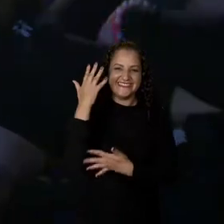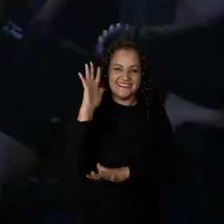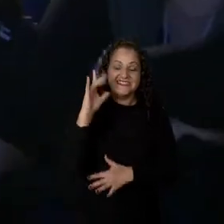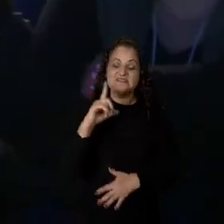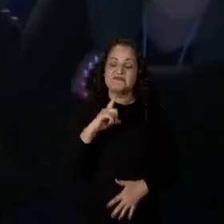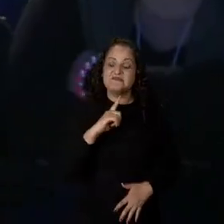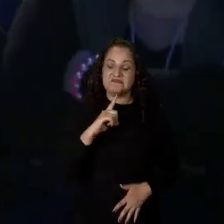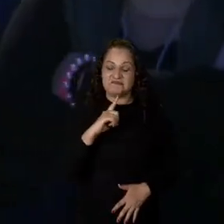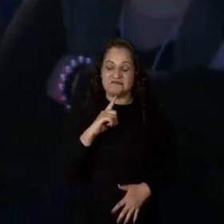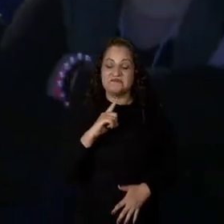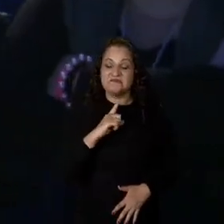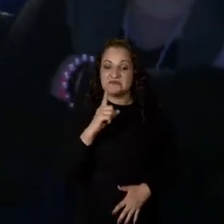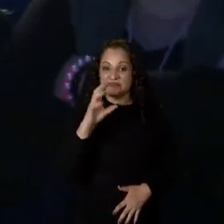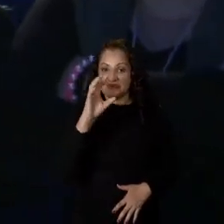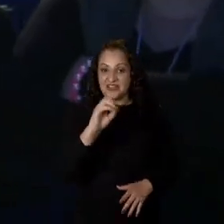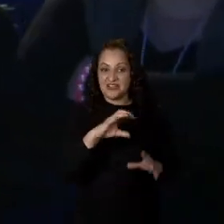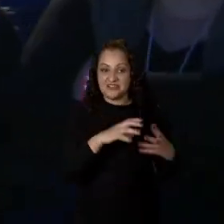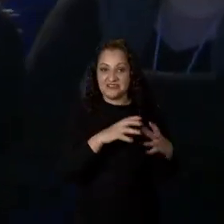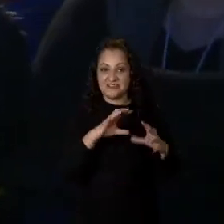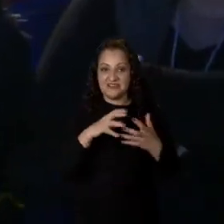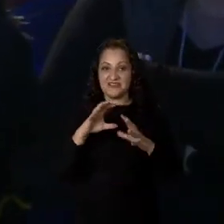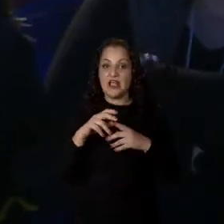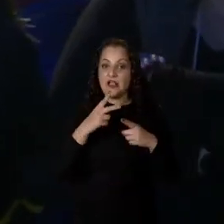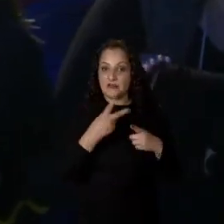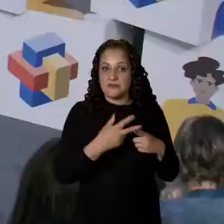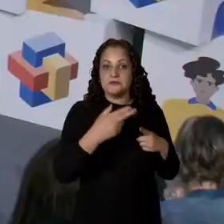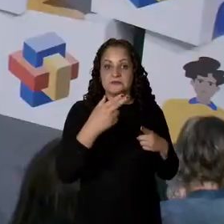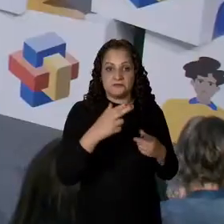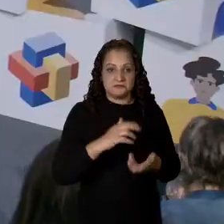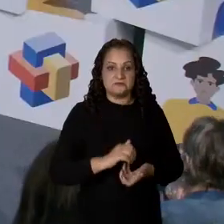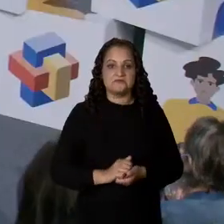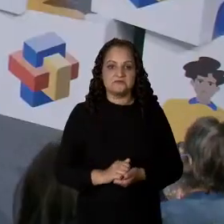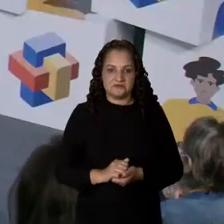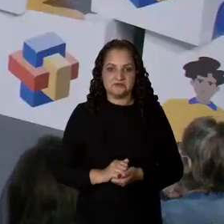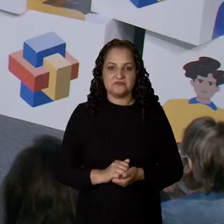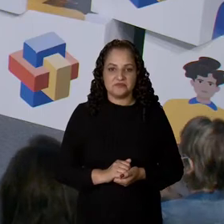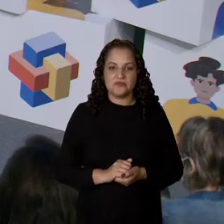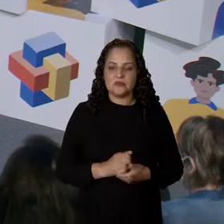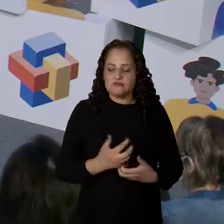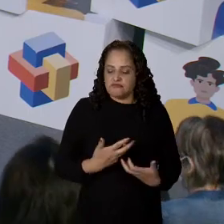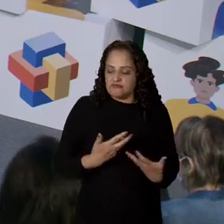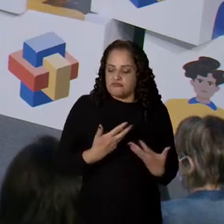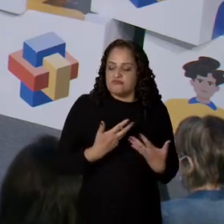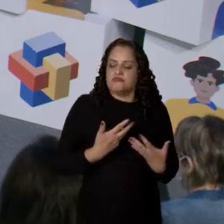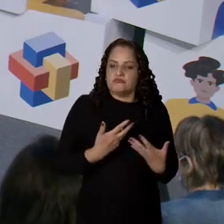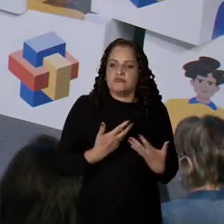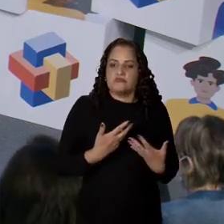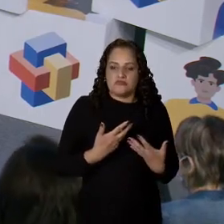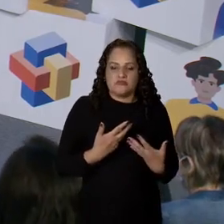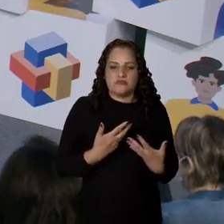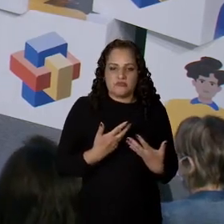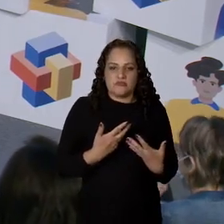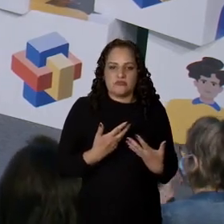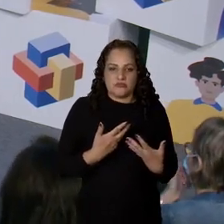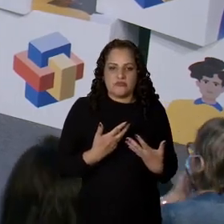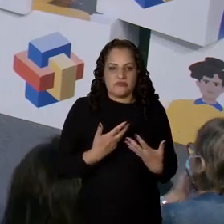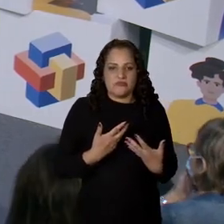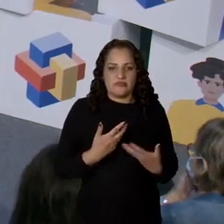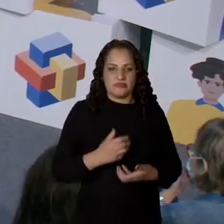Nós temos 10 equipes vencedoras e que nos inspiram muito.